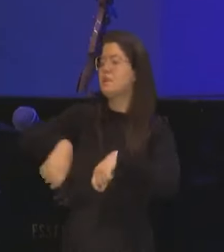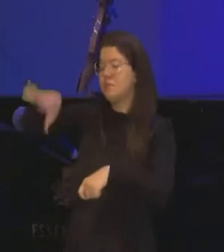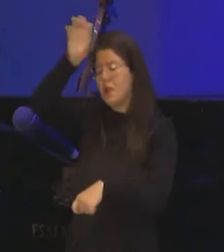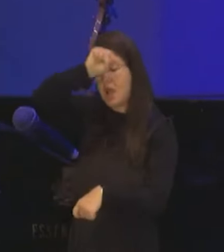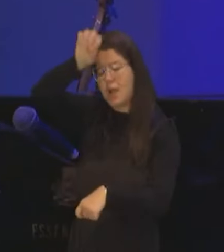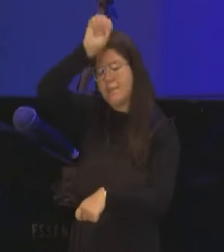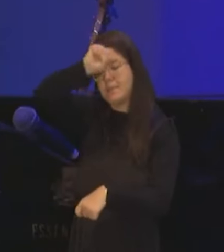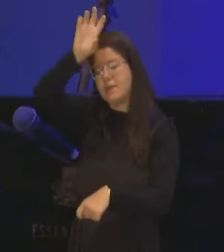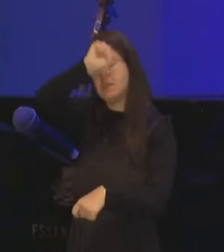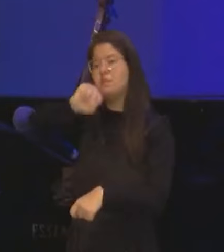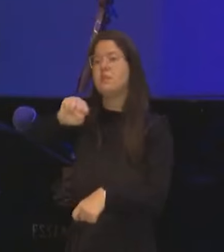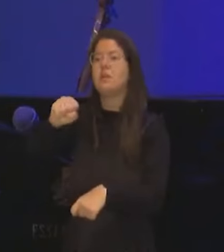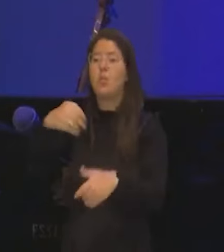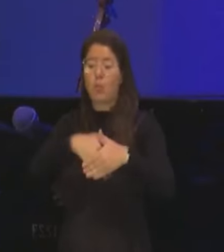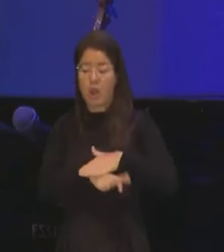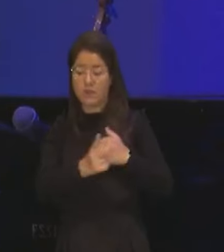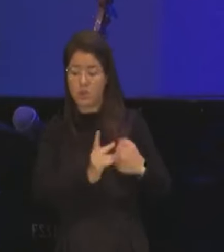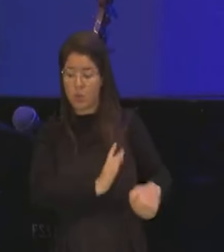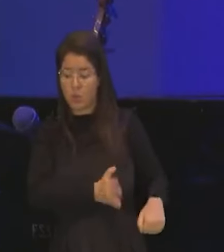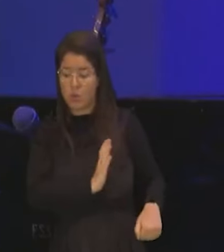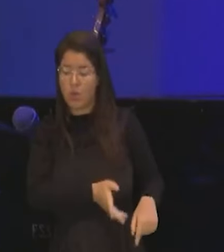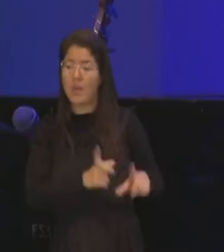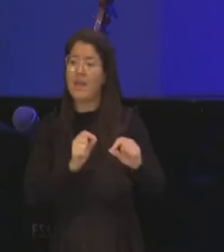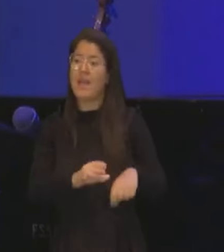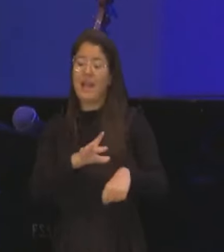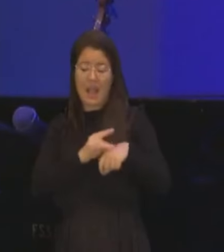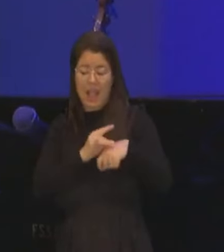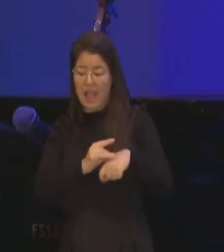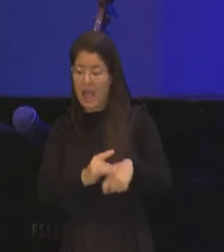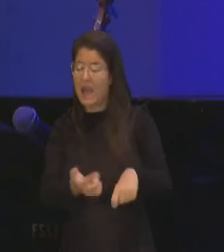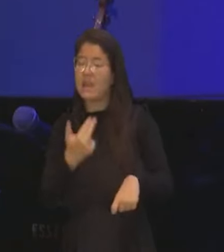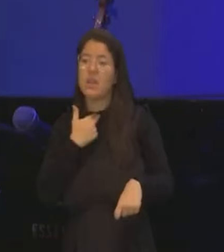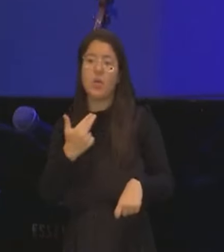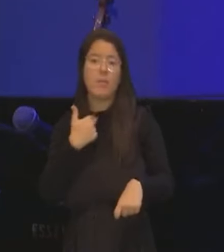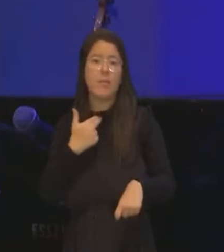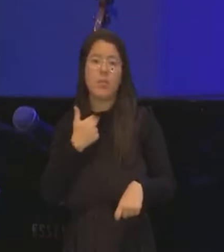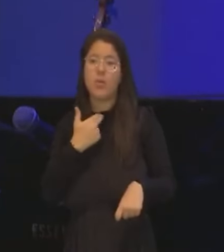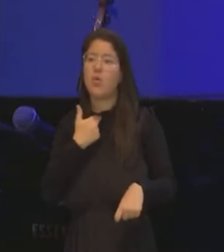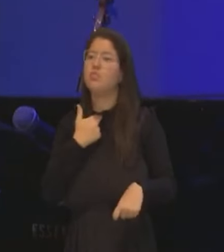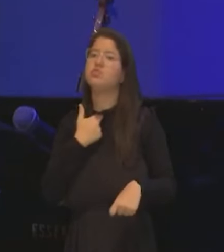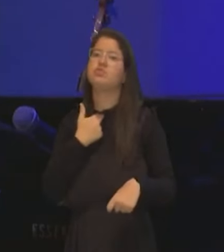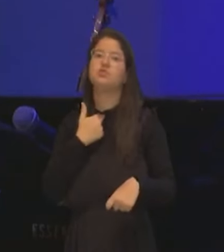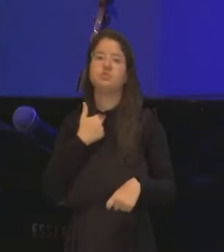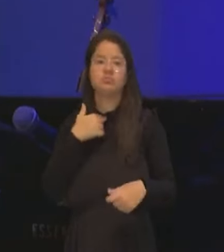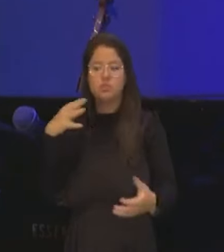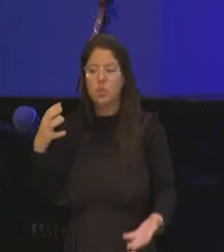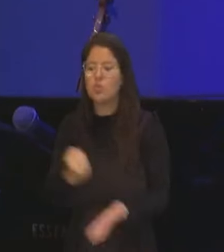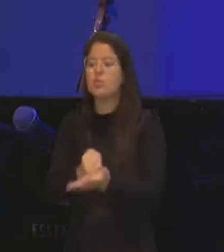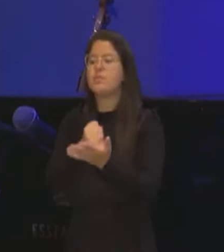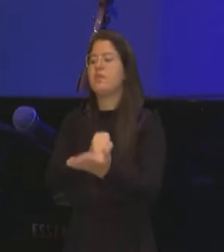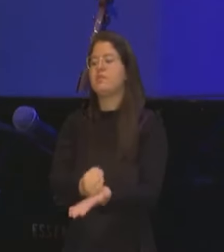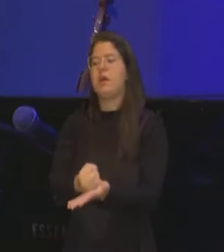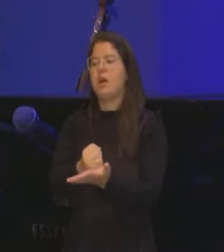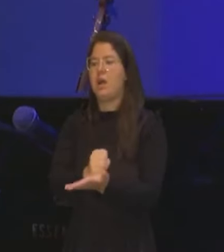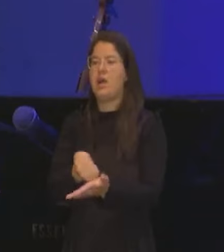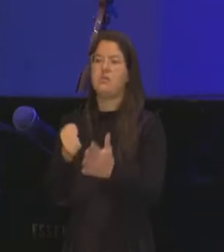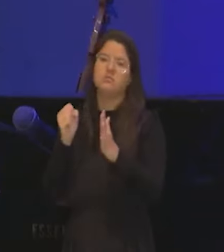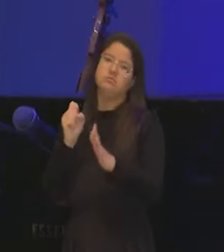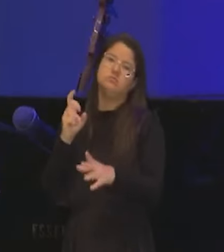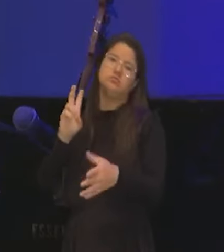você guarde no seu coração, que a carne não pode sustentar aquilo que o Espírito Santo não